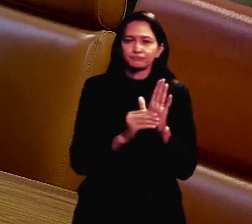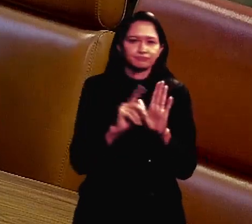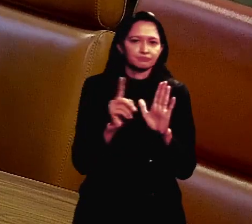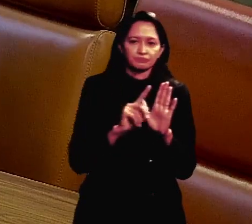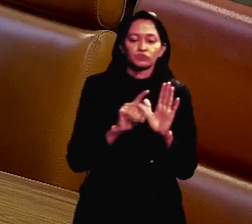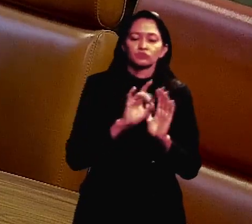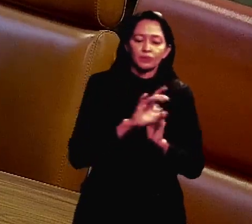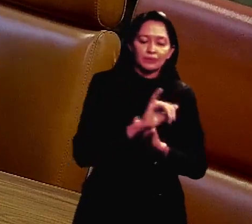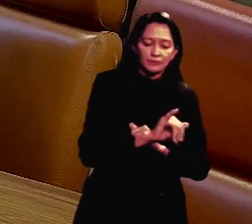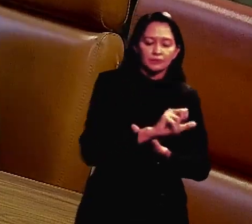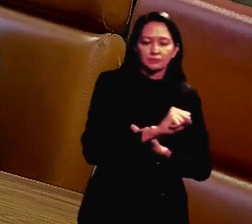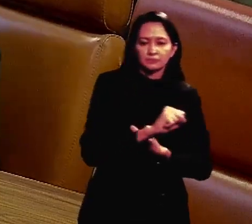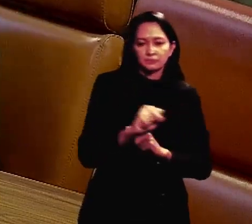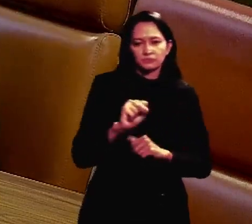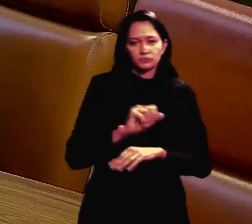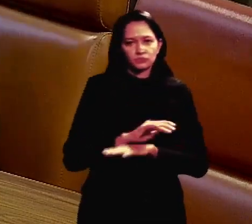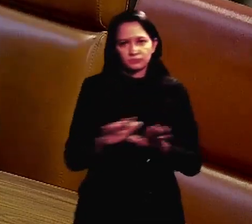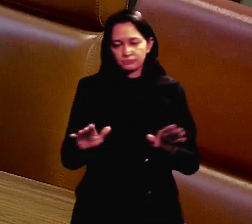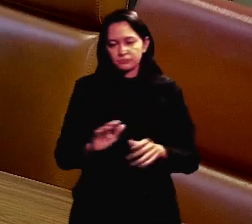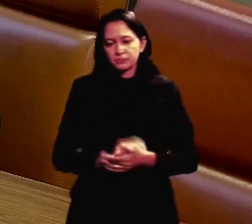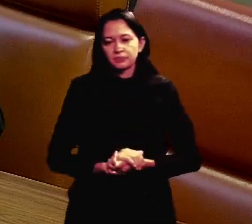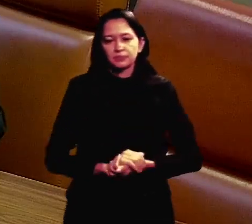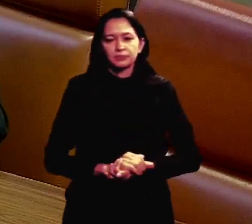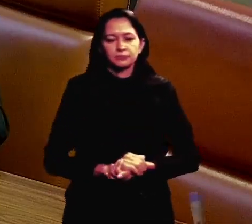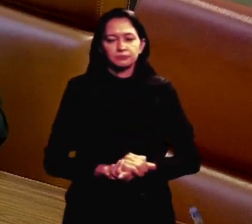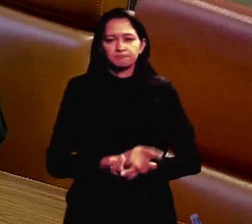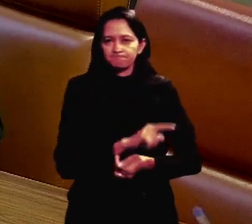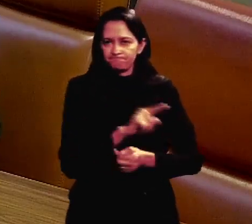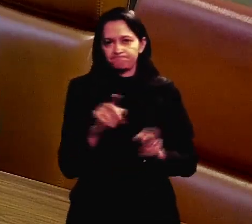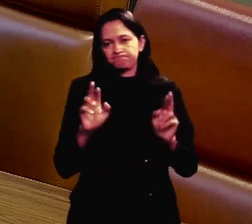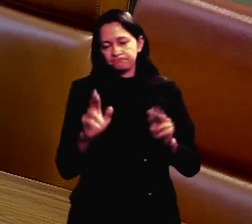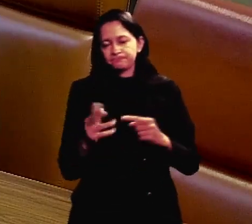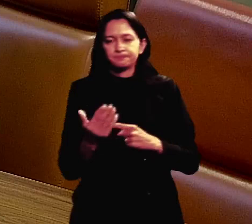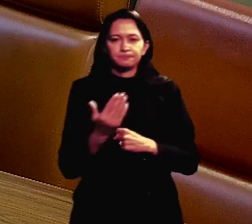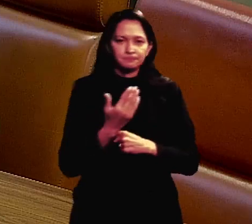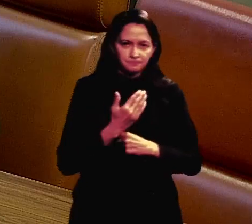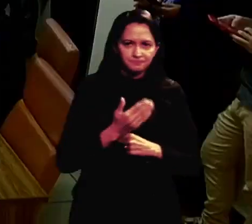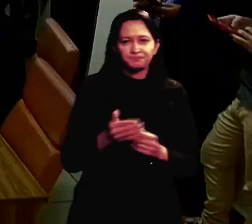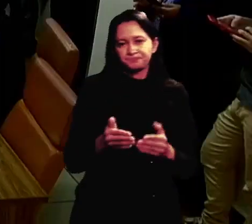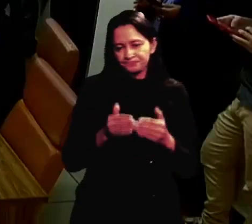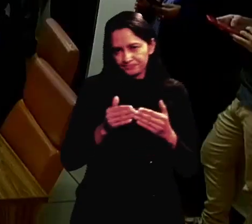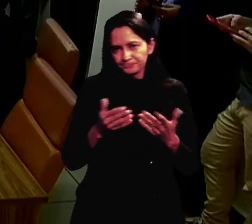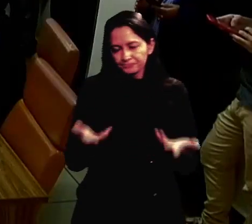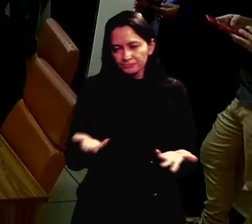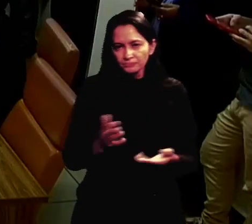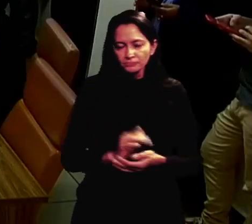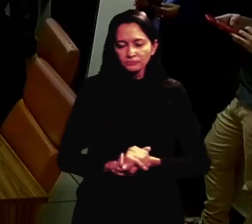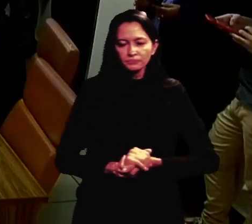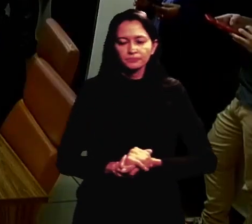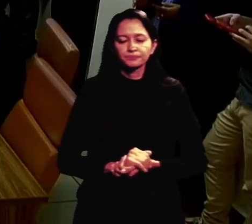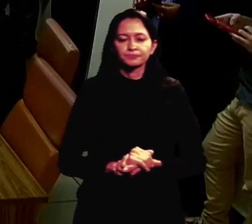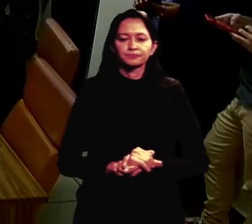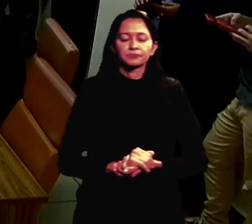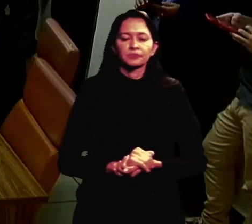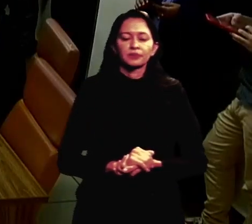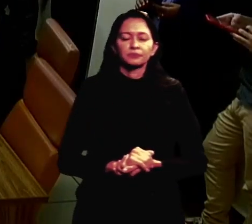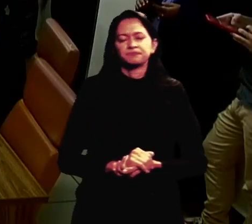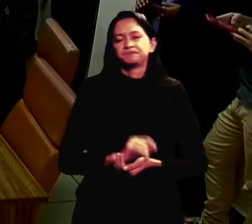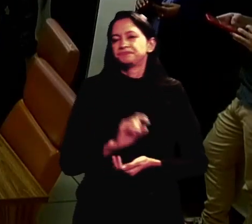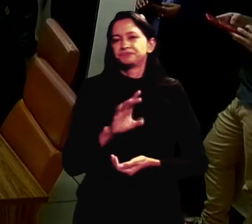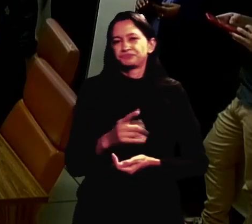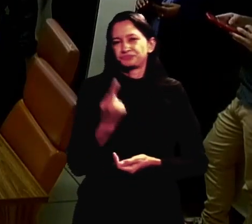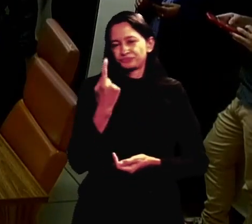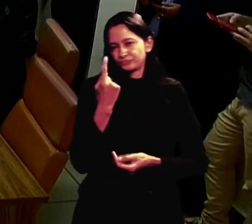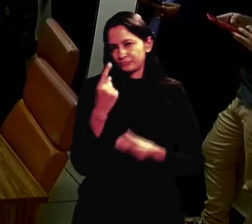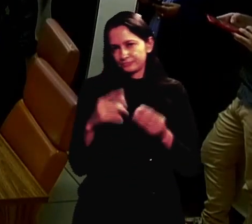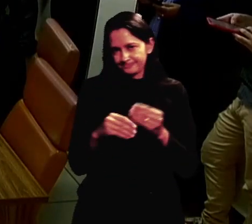aí. Ok? Está ótimo. E conto com a colaboração dos colegas vereadores. Obrigado, vereador. Senhor presidente. Somente